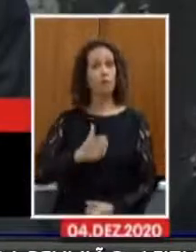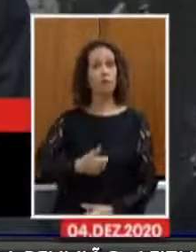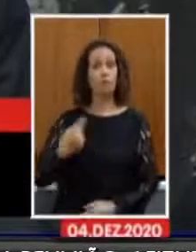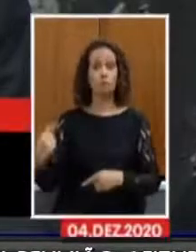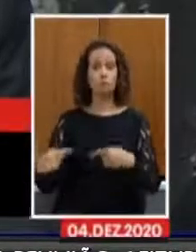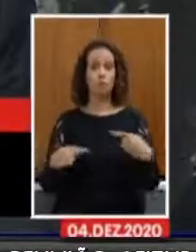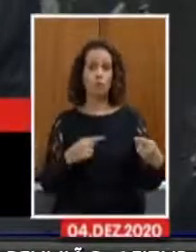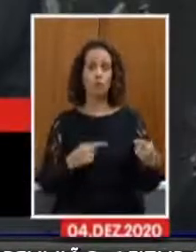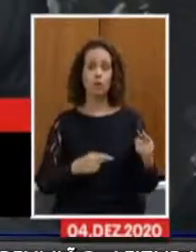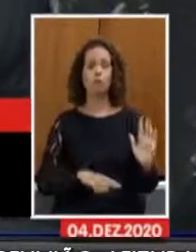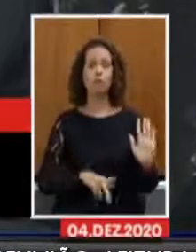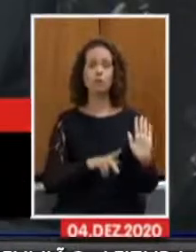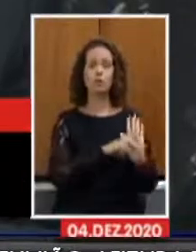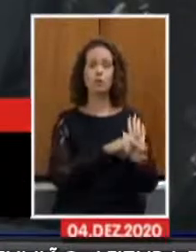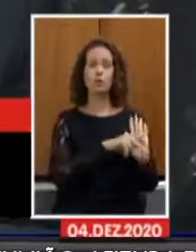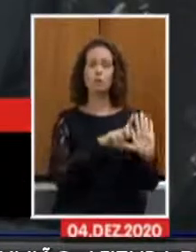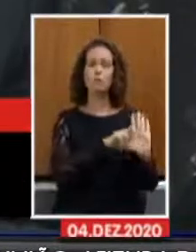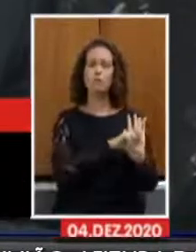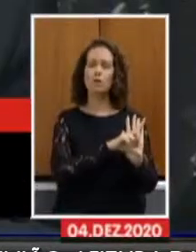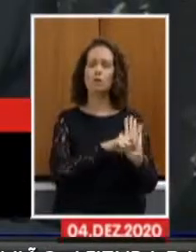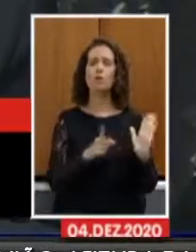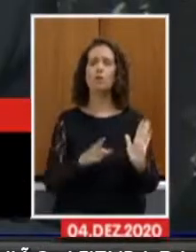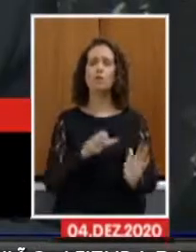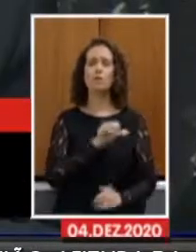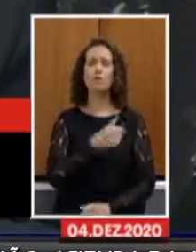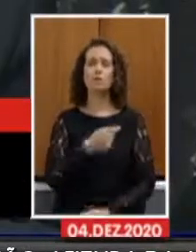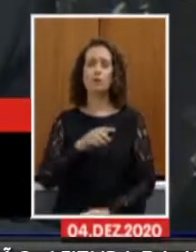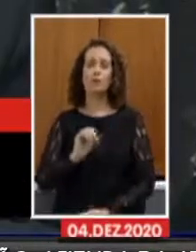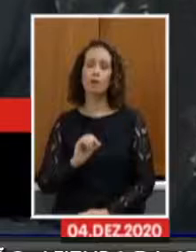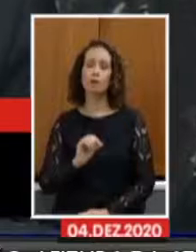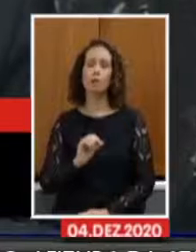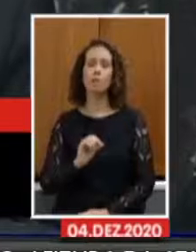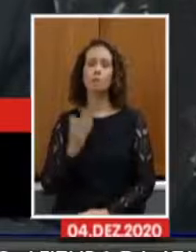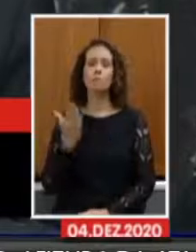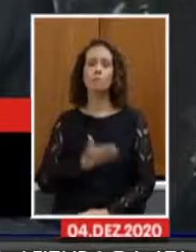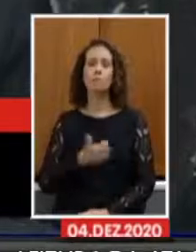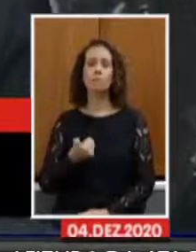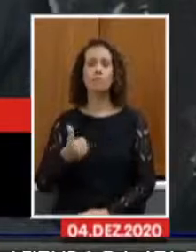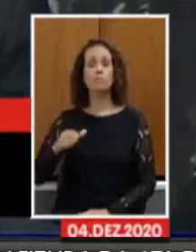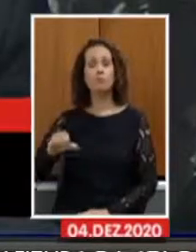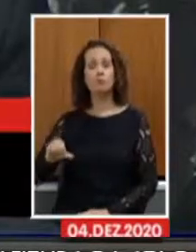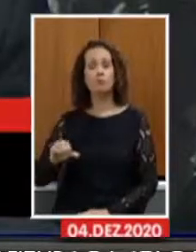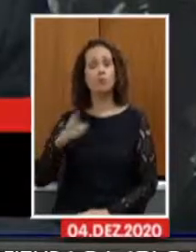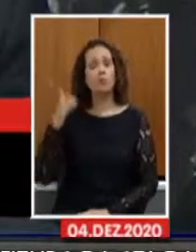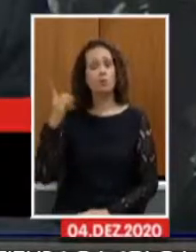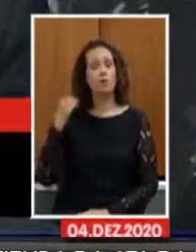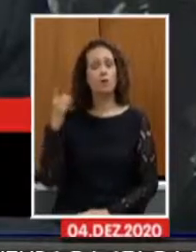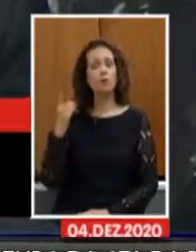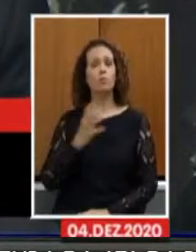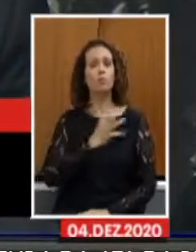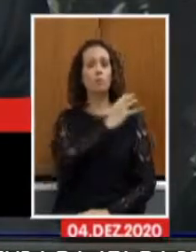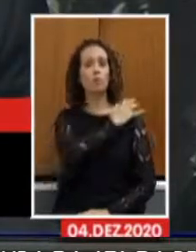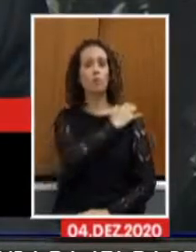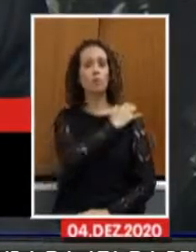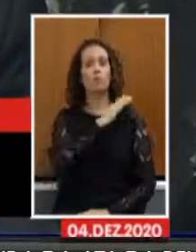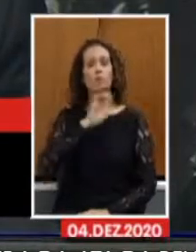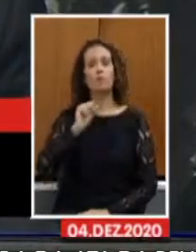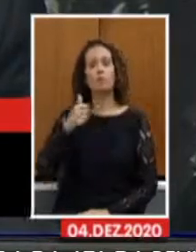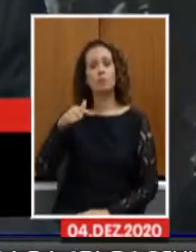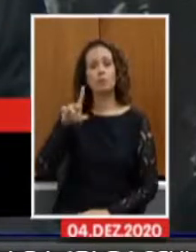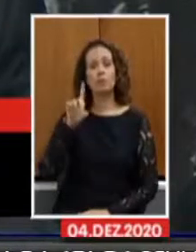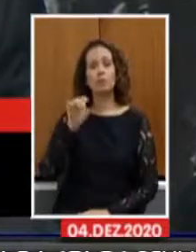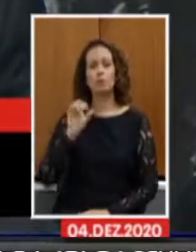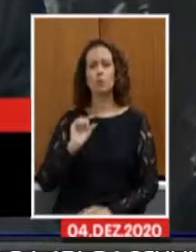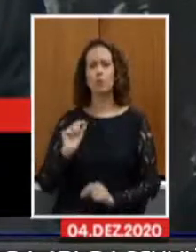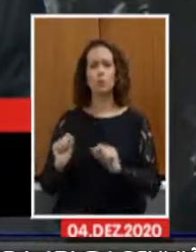projeto de lei número 770 de 2019, do deputado Coronel Sandro, que autoriza o Poder Executivo a